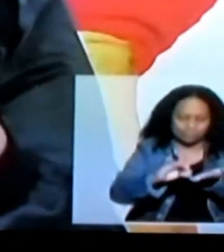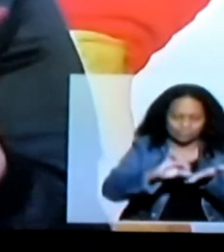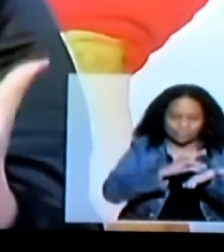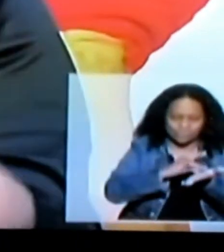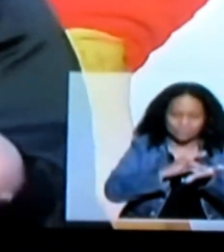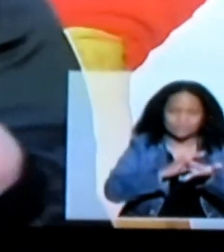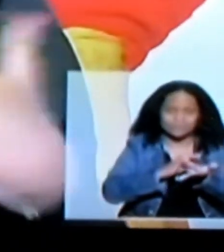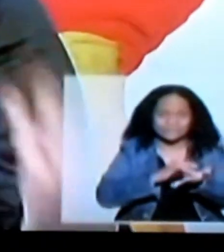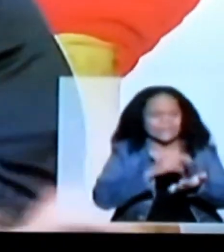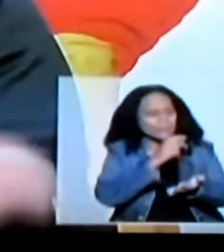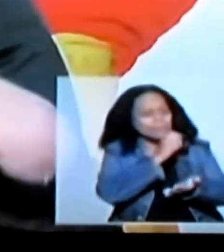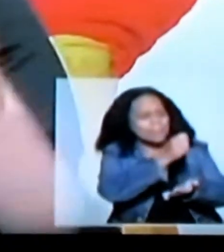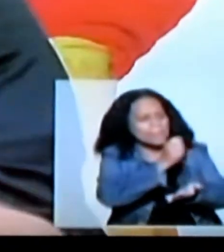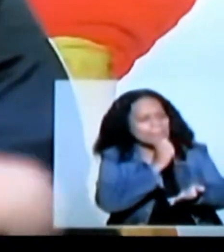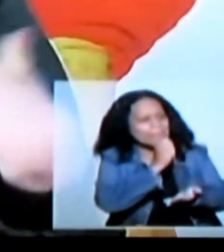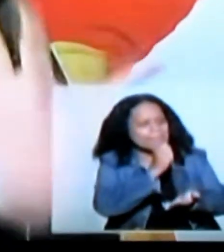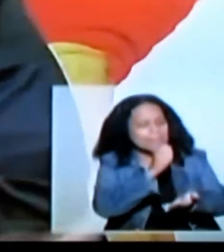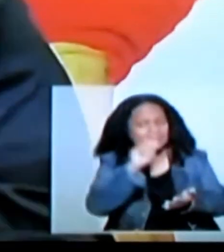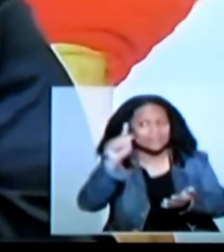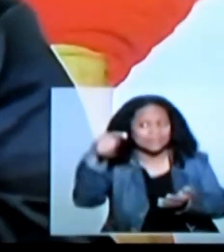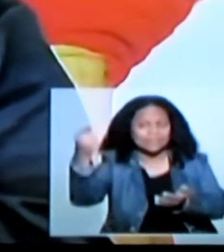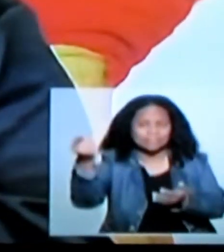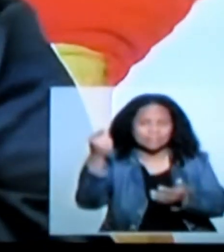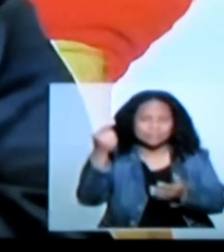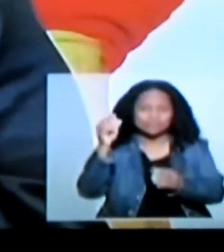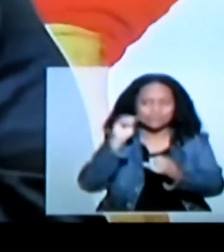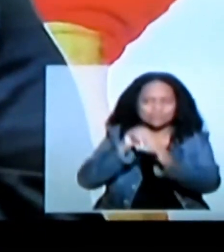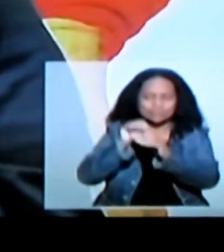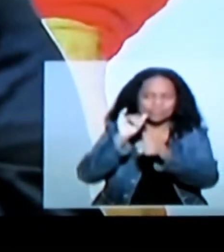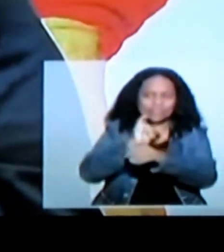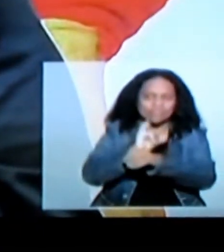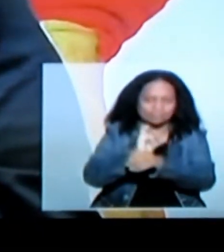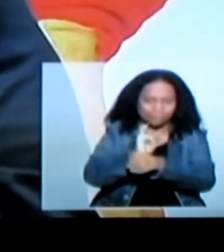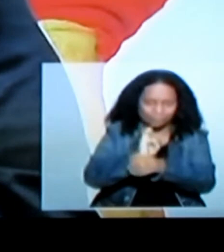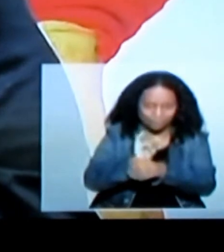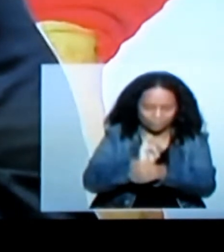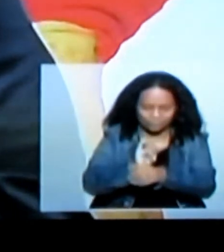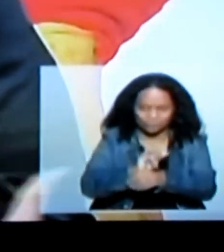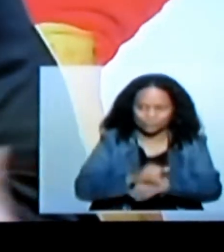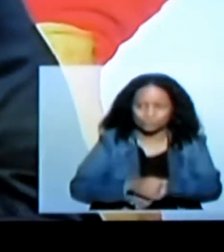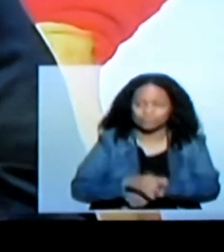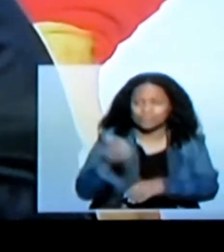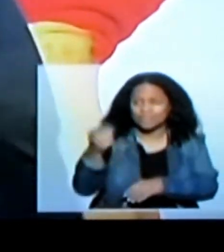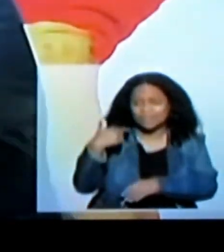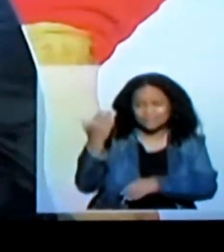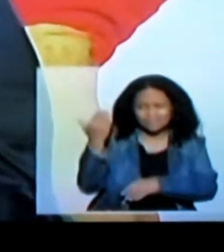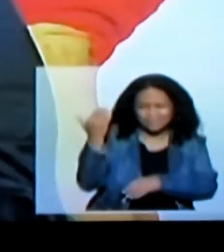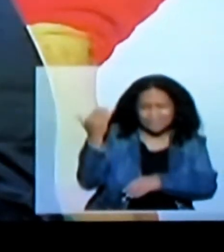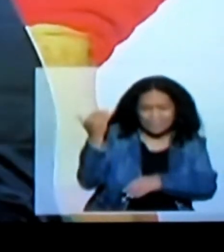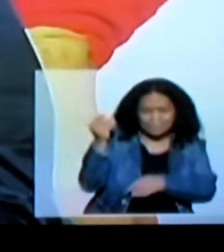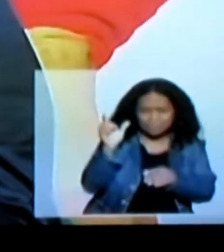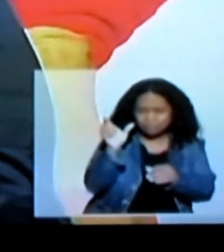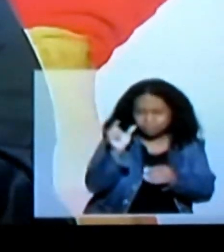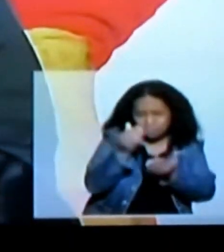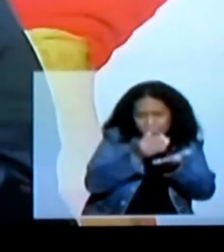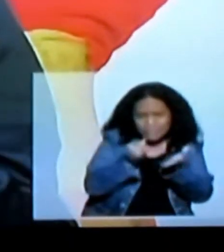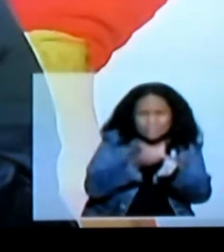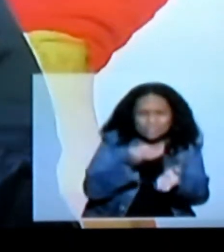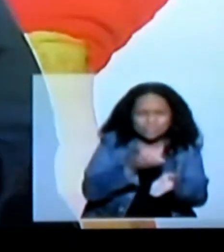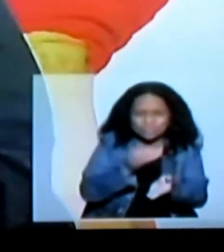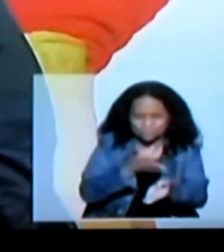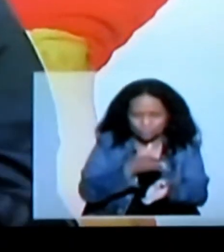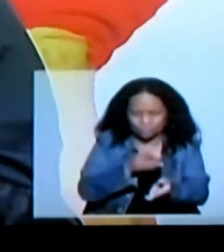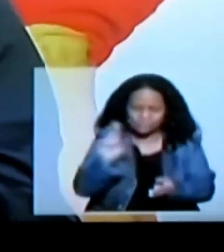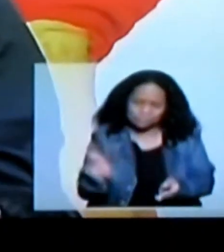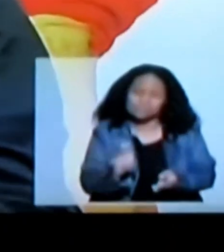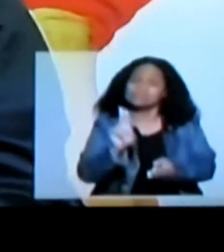eu fazia um vídeo ou internacional, nacional, eu entrevistava e depois queria botar vinculado. E naquela época, o YouTube estava estava muito pequeno ainda. Você